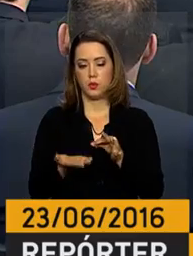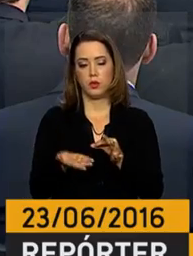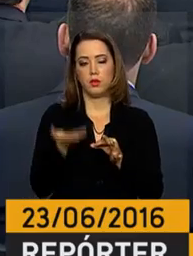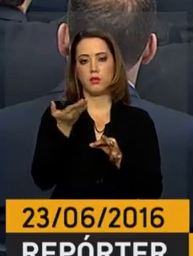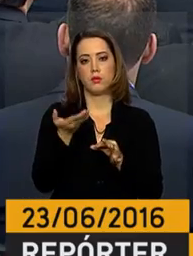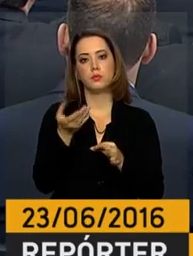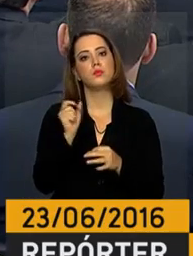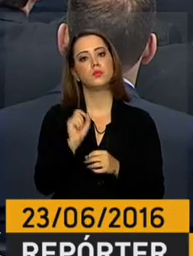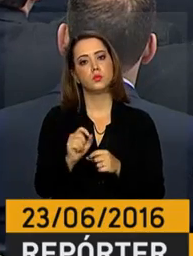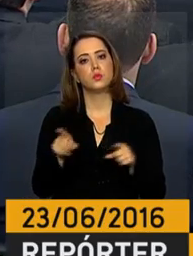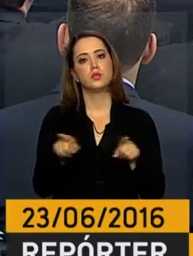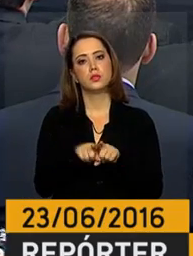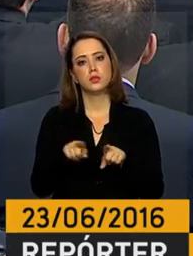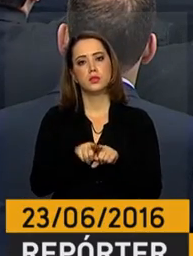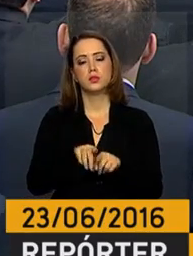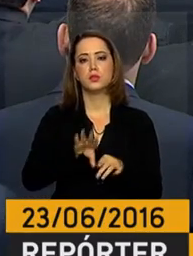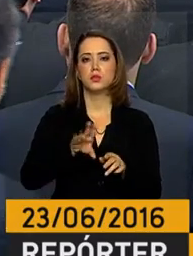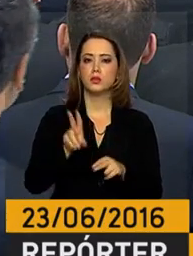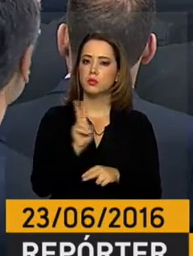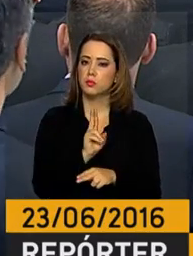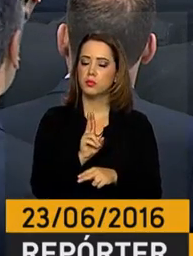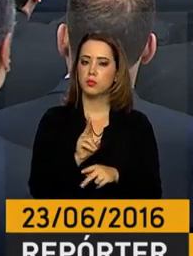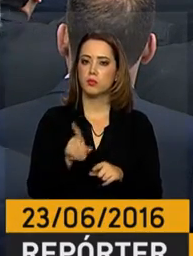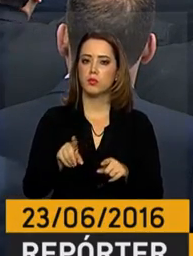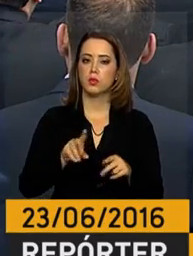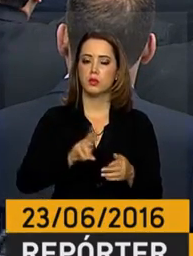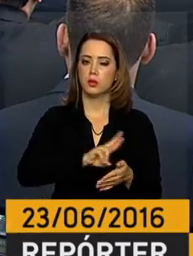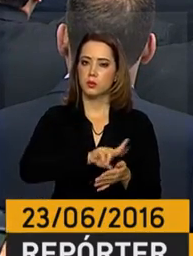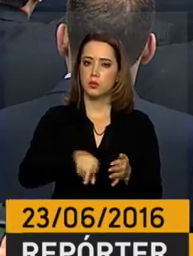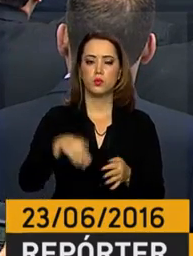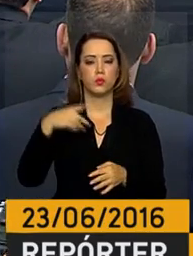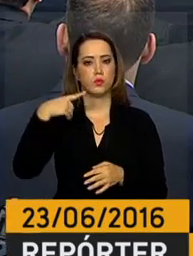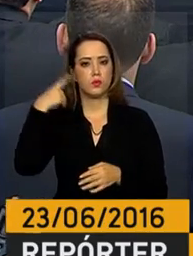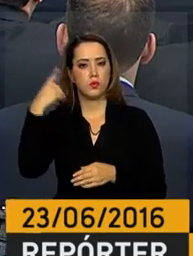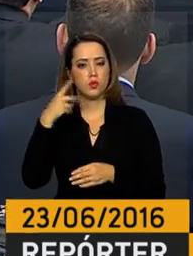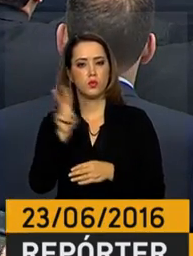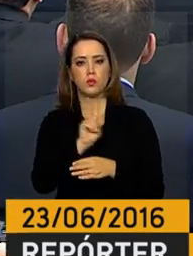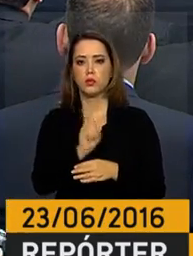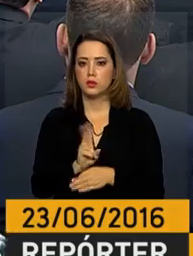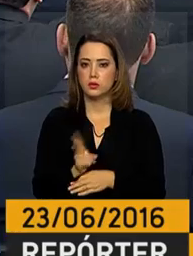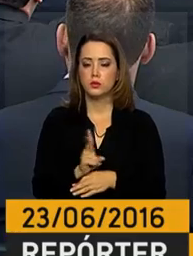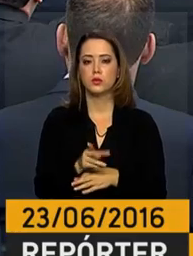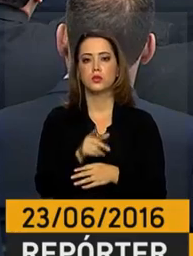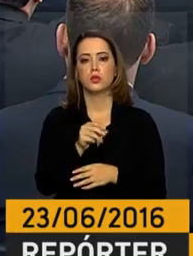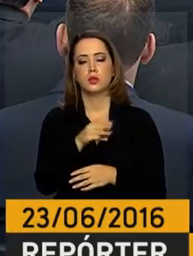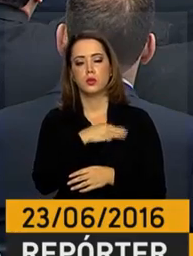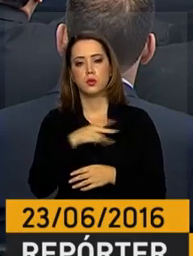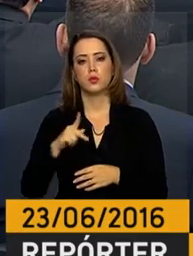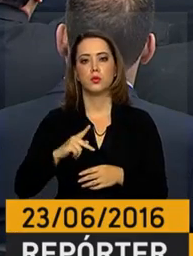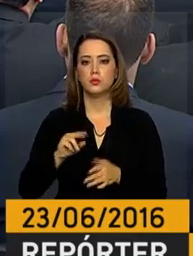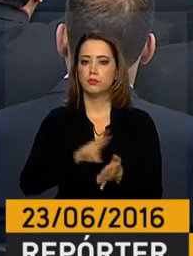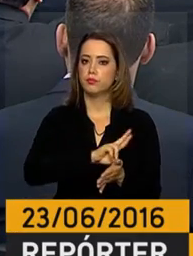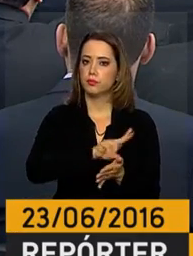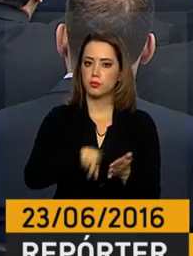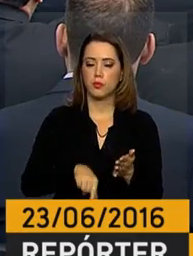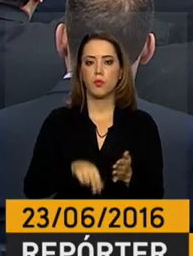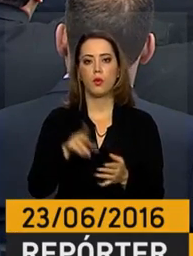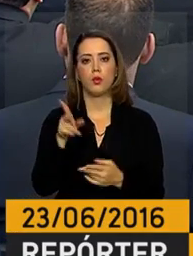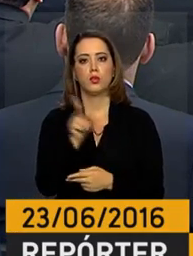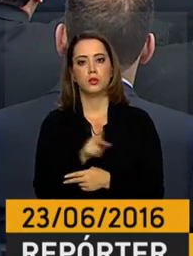marqu Defensor Público geral Federal interino senhores magistrados advogados profissionais de